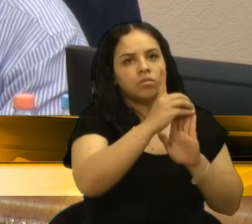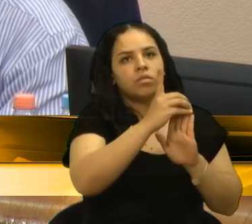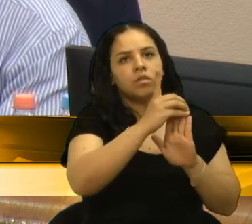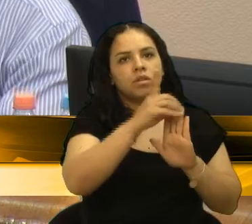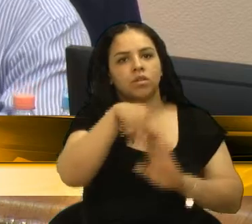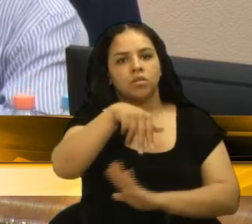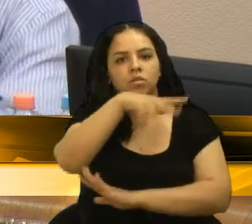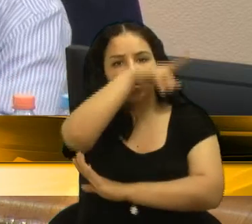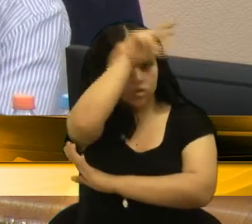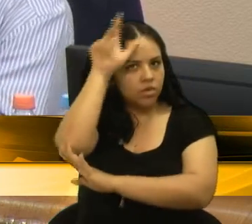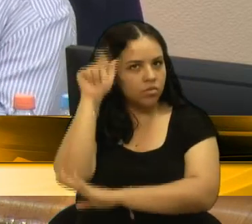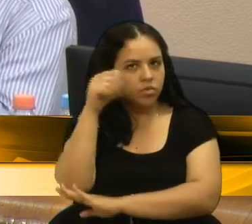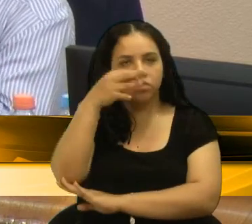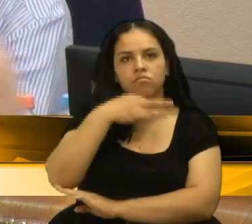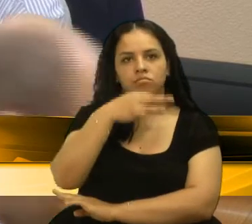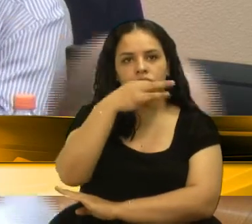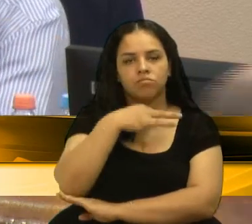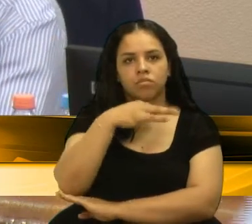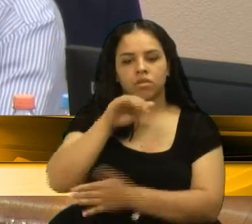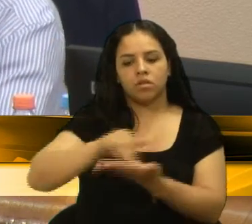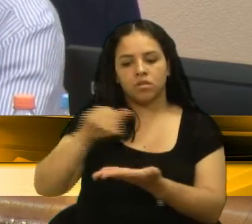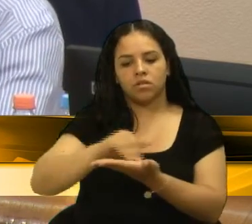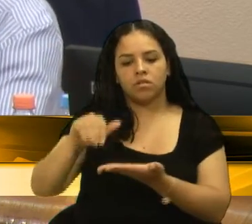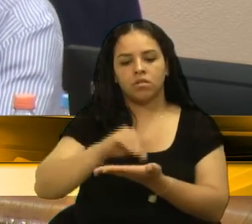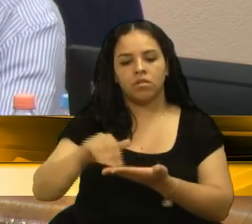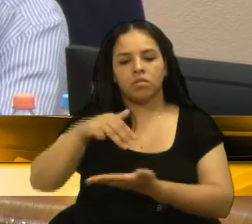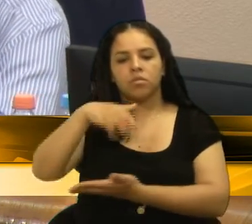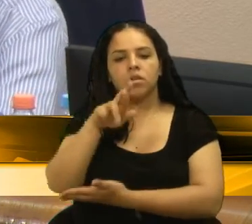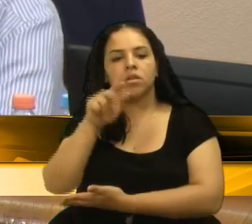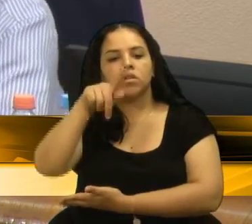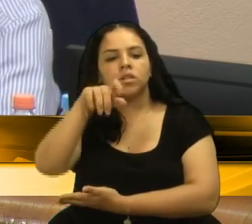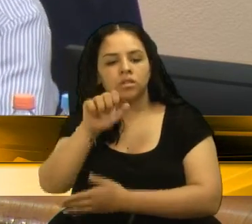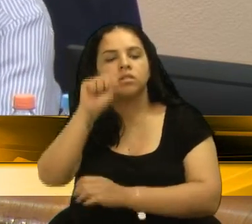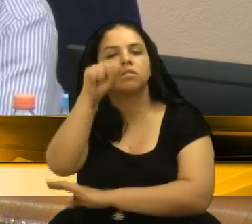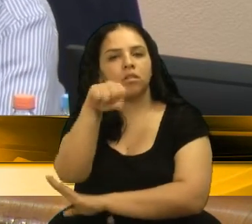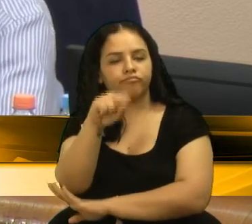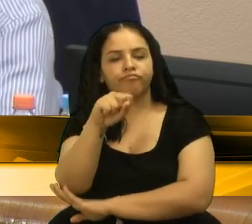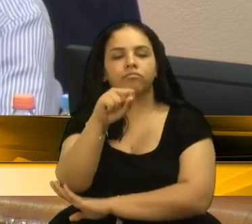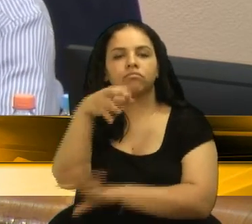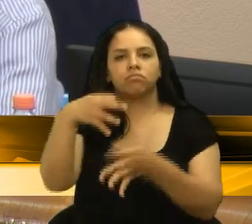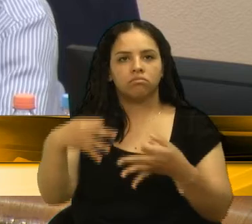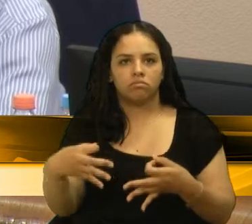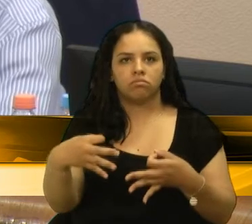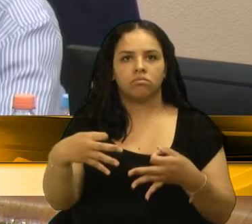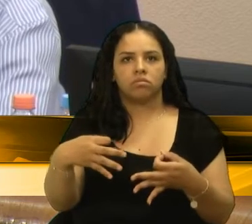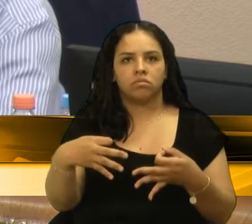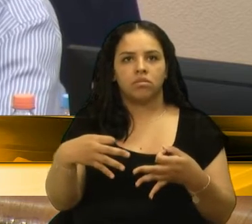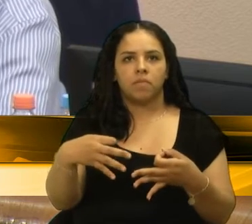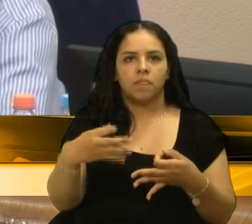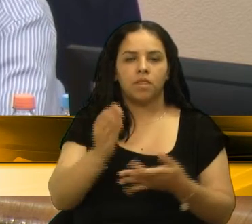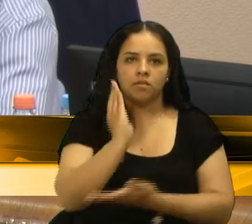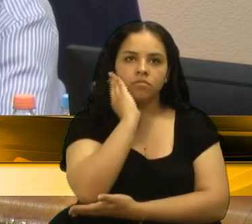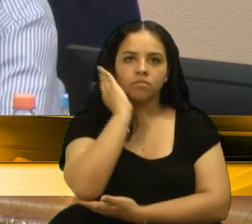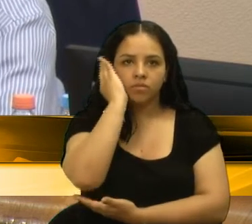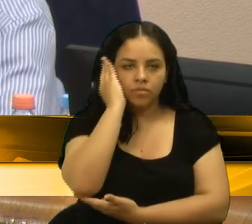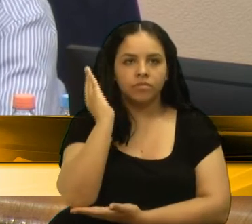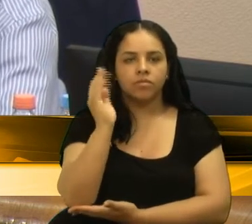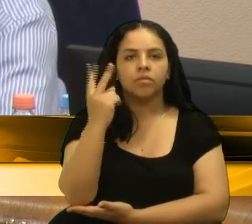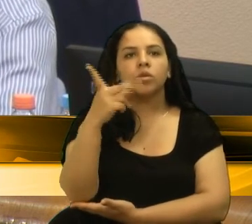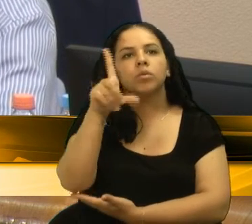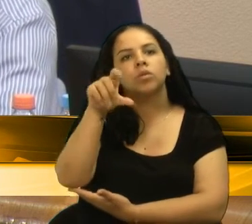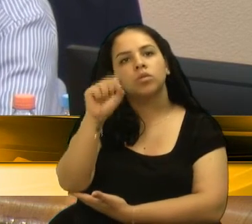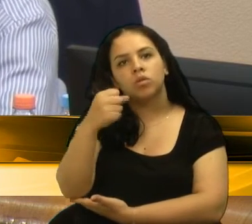Caxias do Sul? Secretária, a senhora Mirângela, sim, com certeza. Doutora Cássia, o decreto 19.736 de 2018,